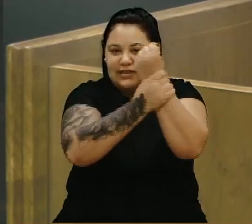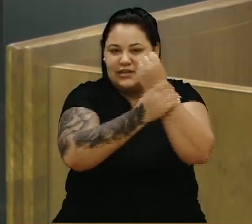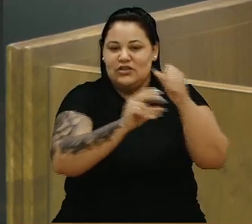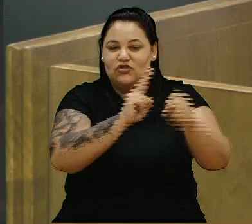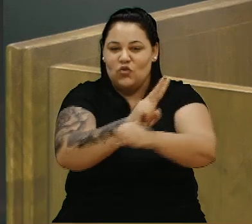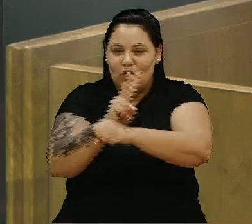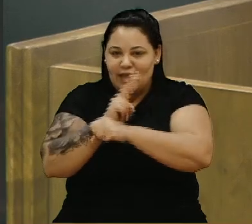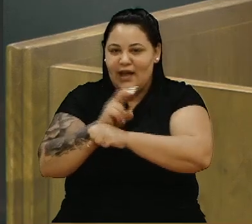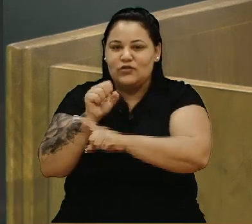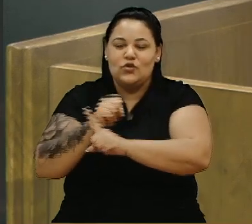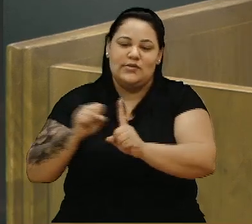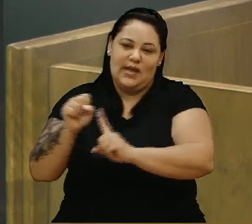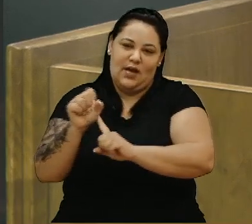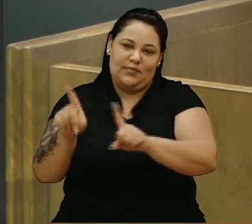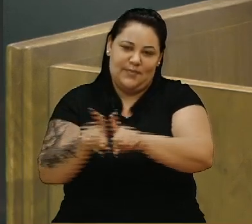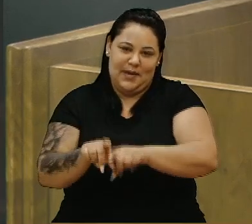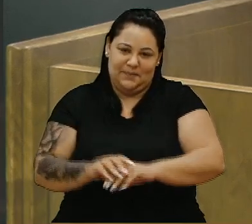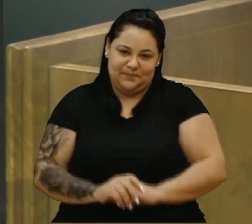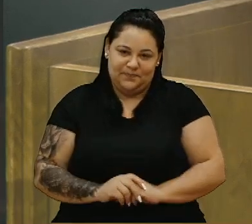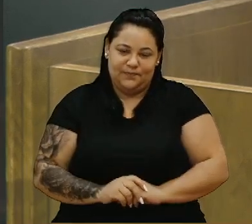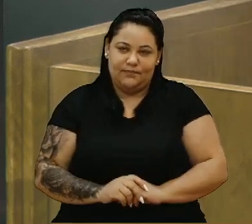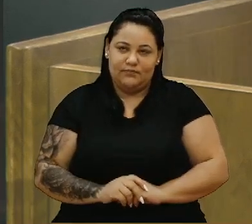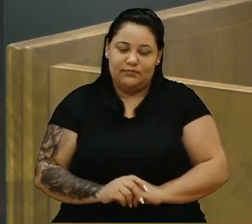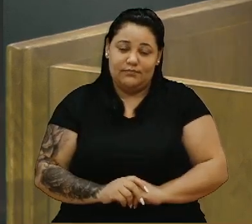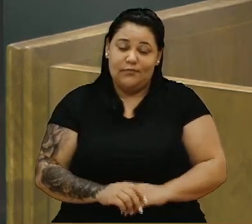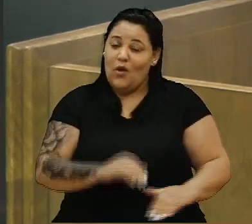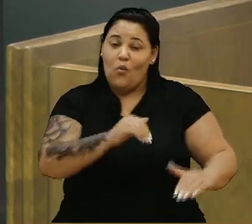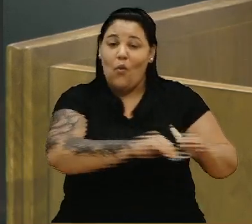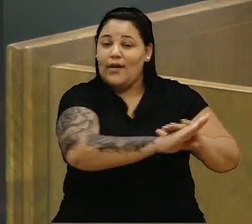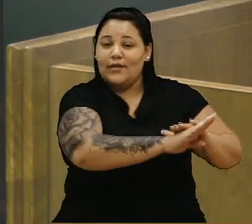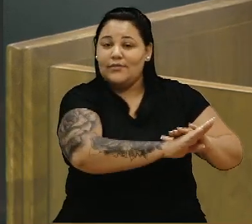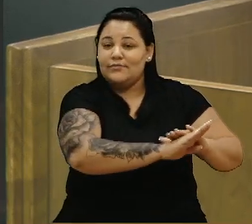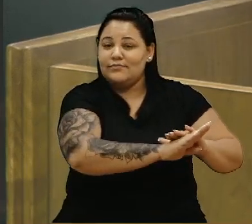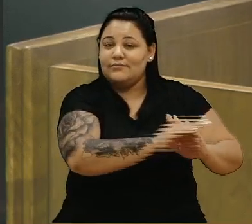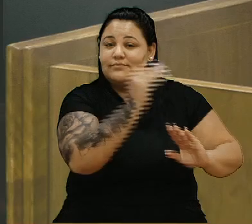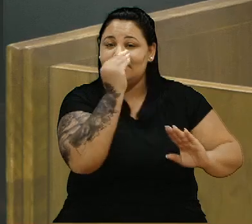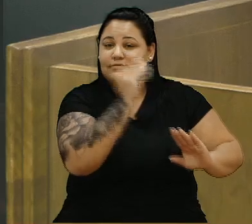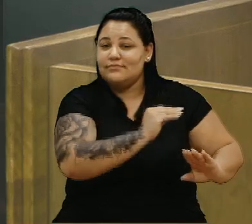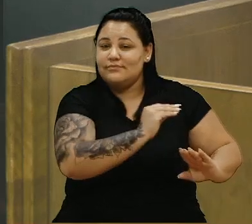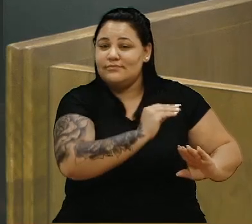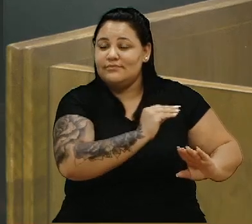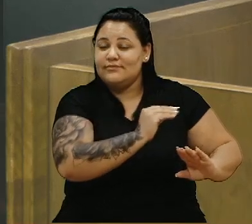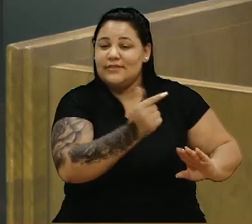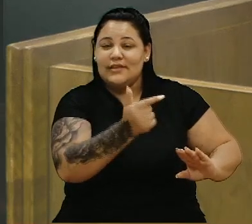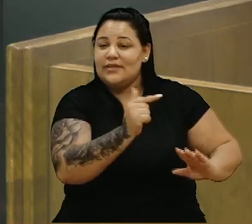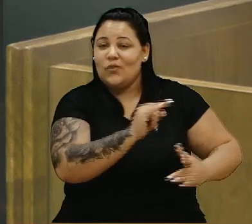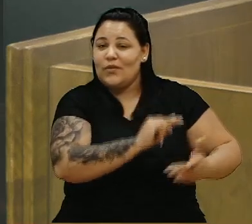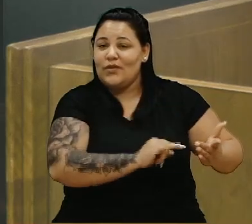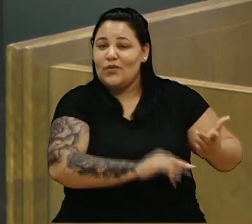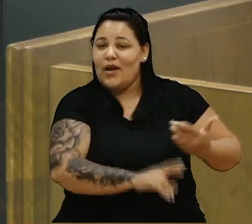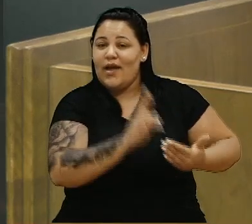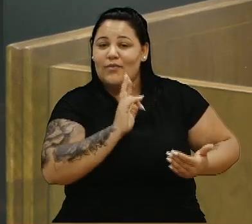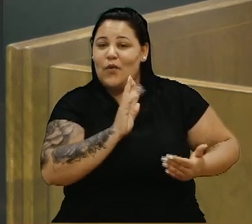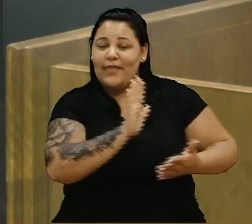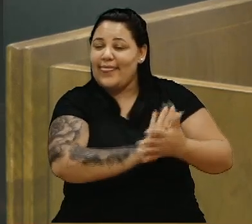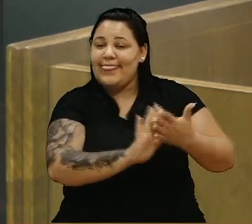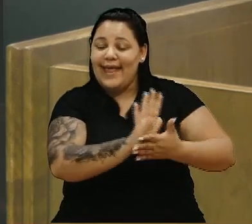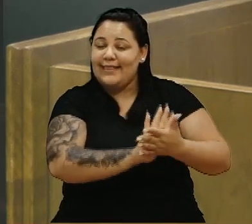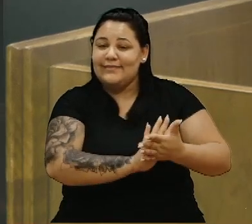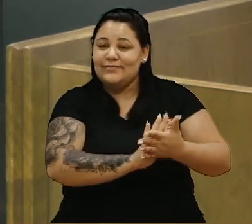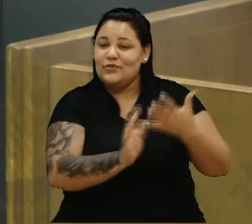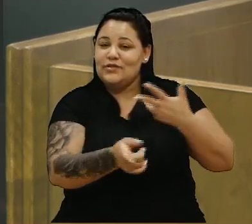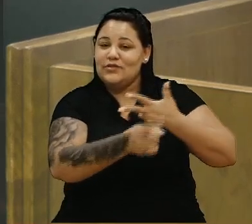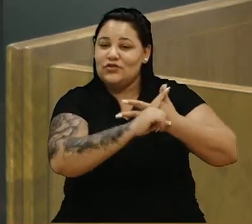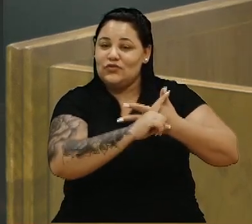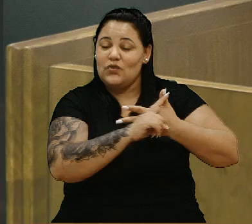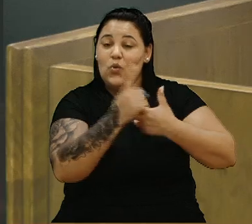Proteção Social. Foi arquivado agora, sem um parecer sequer do Poder Executivo.